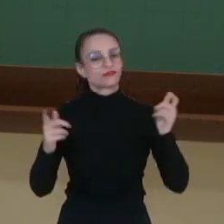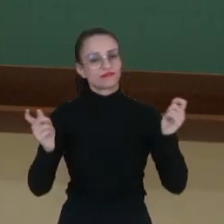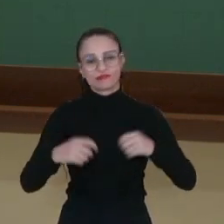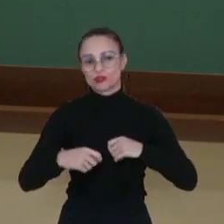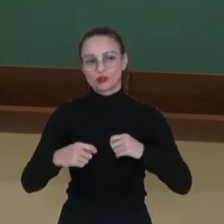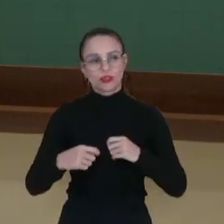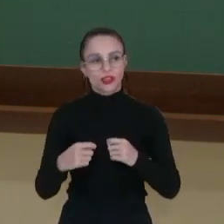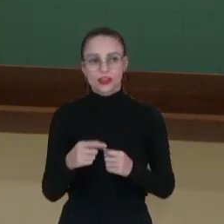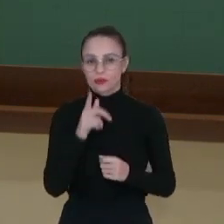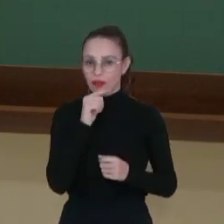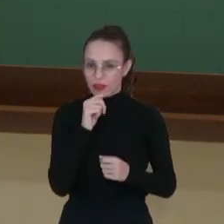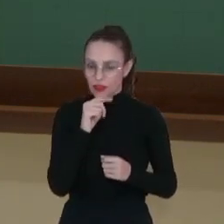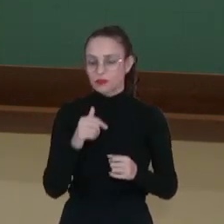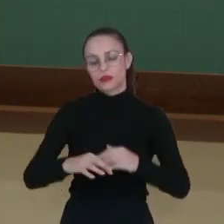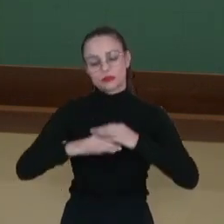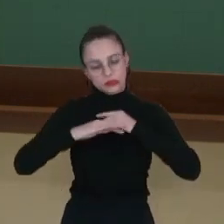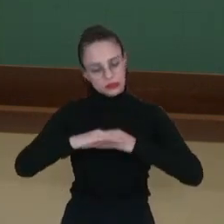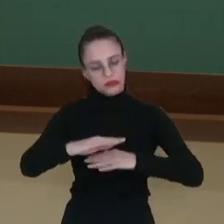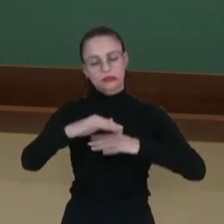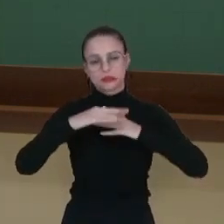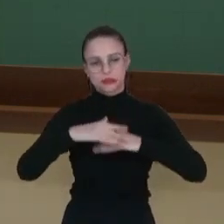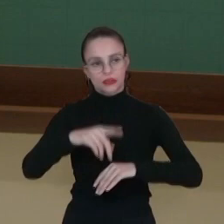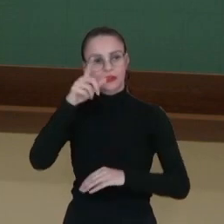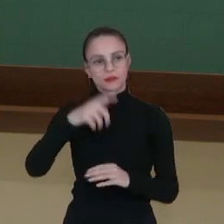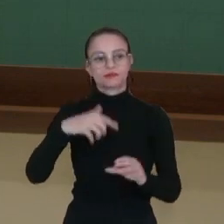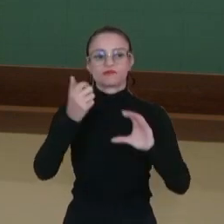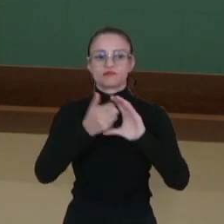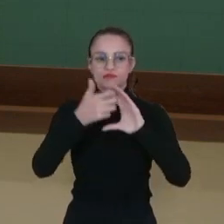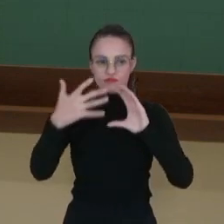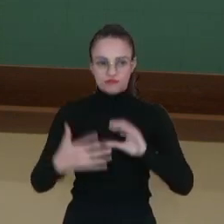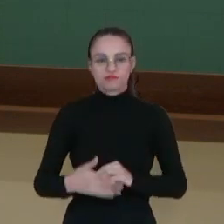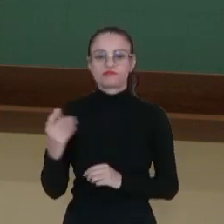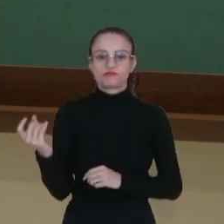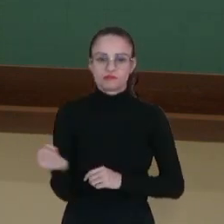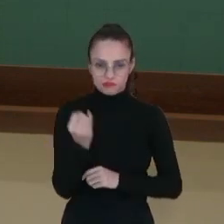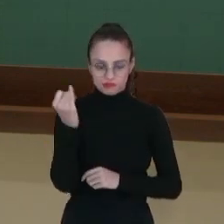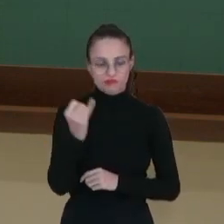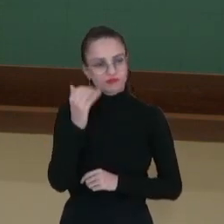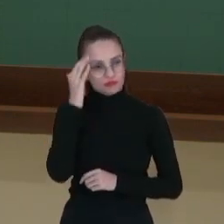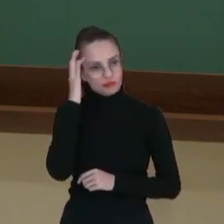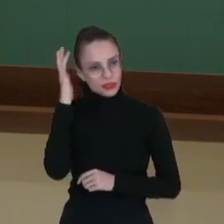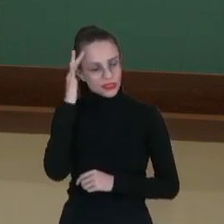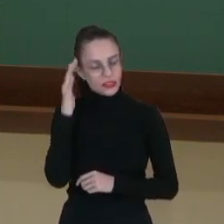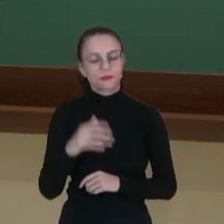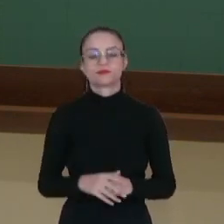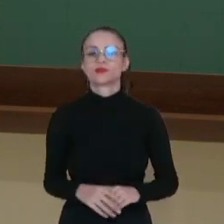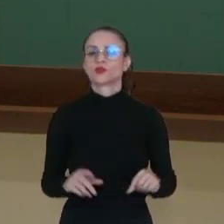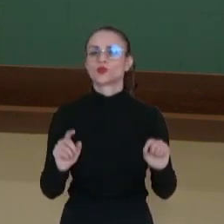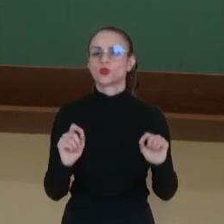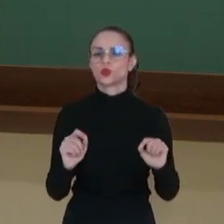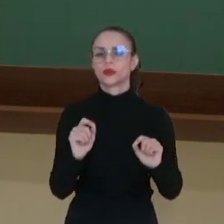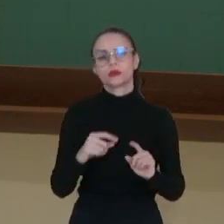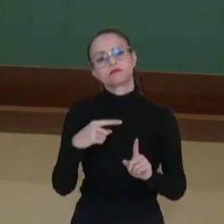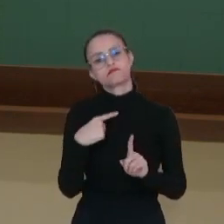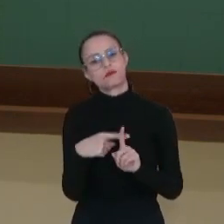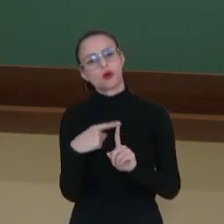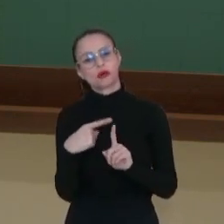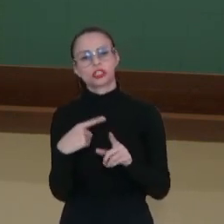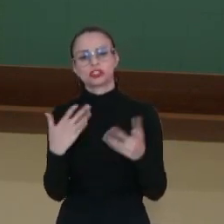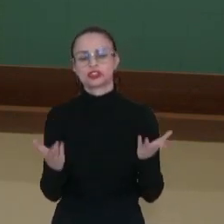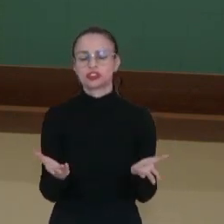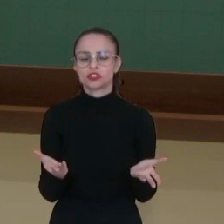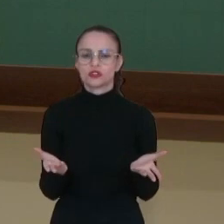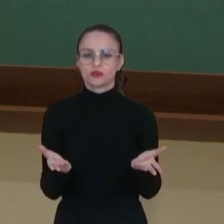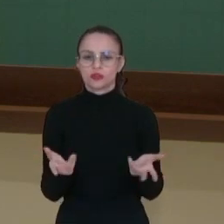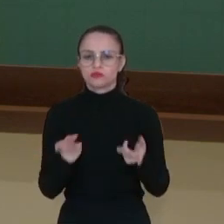de armazenar água no seu leito. Então são características importantes de se pensar. O que seria positivo para